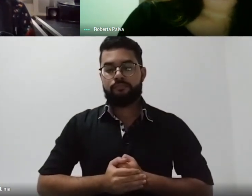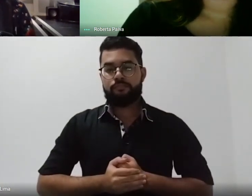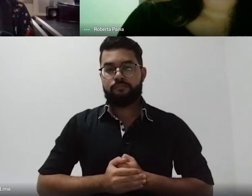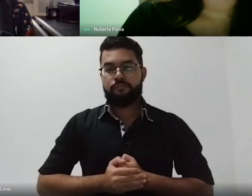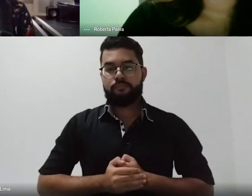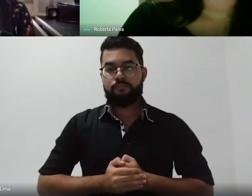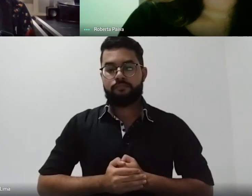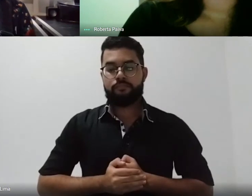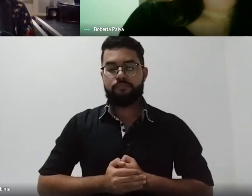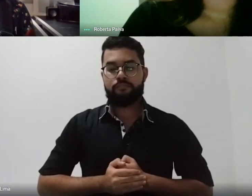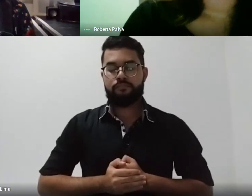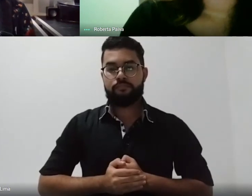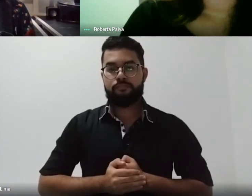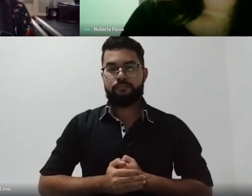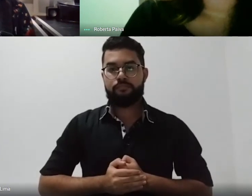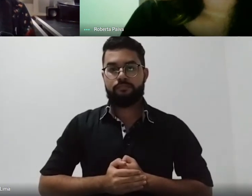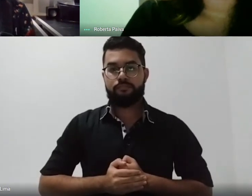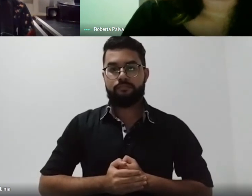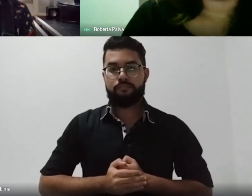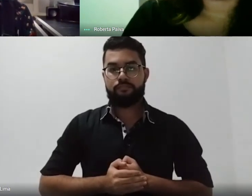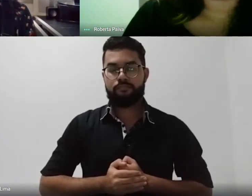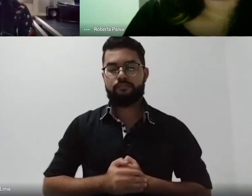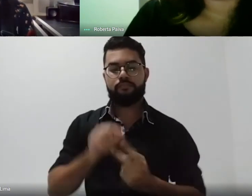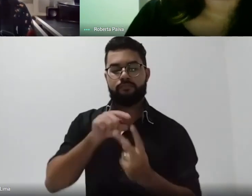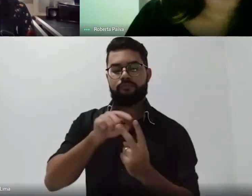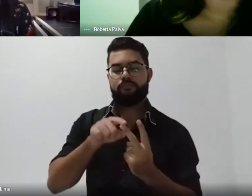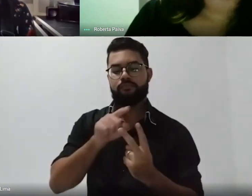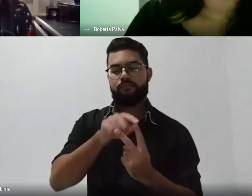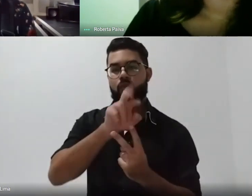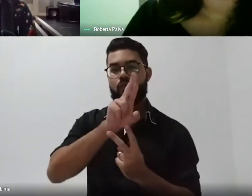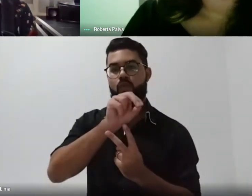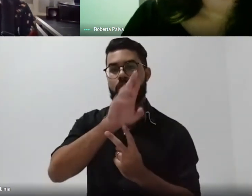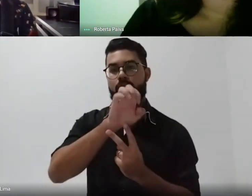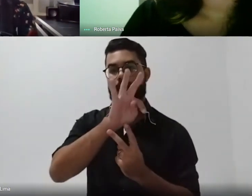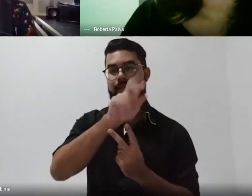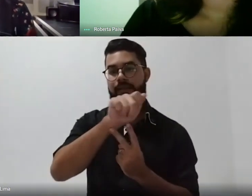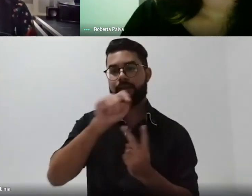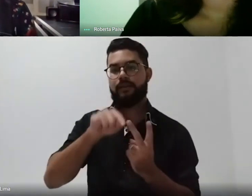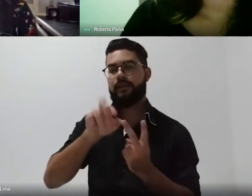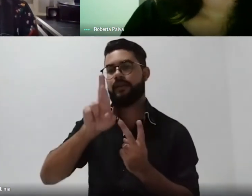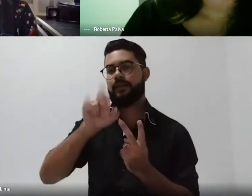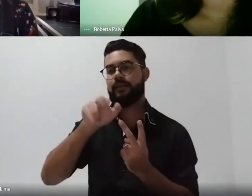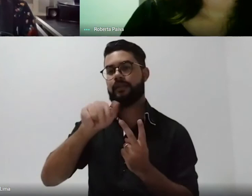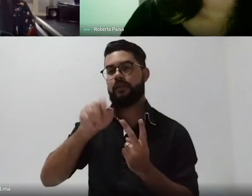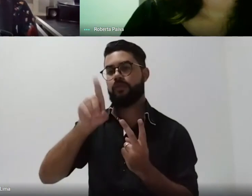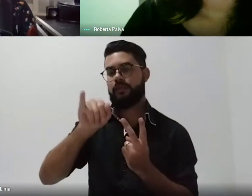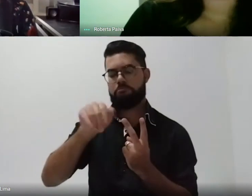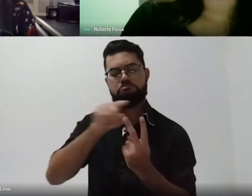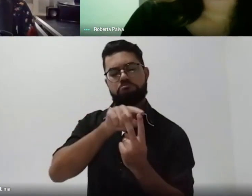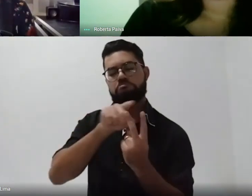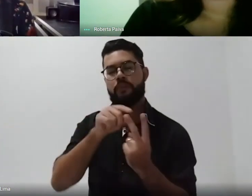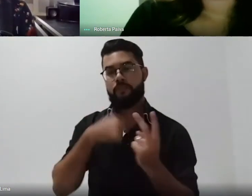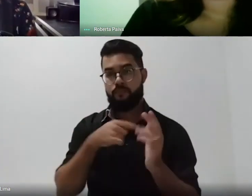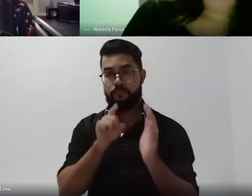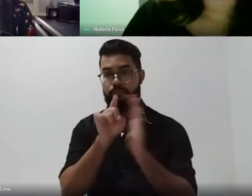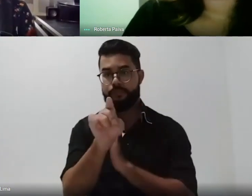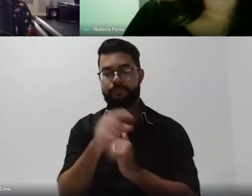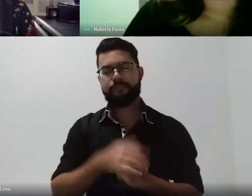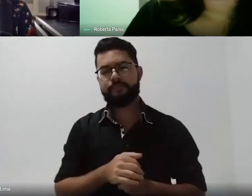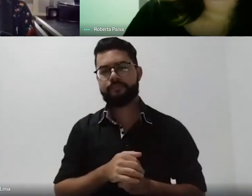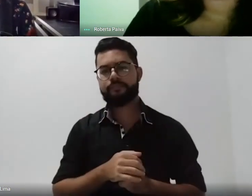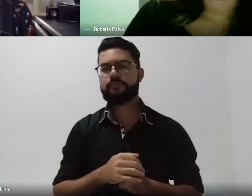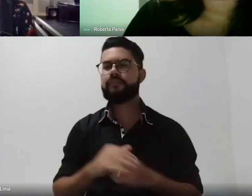Vamos lá. Roberta e Rinaldo. Na opinião de vocês, qual a contribuição dos projetos